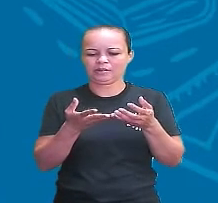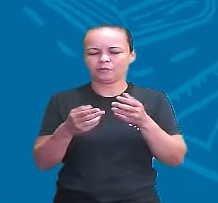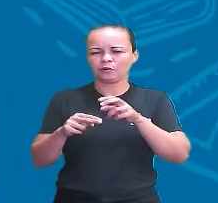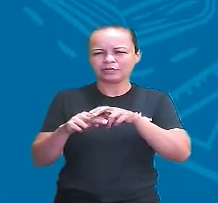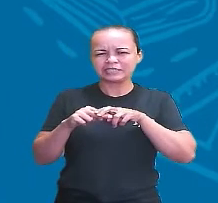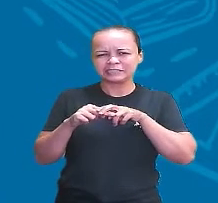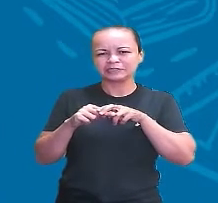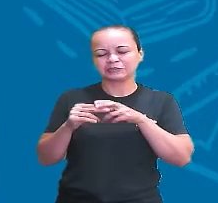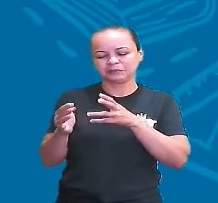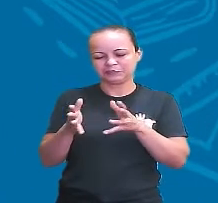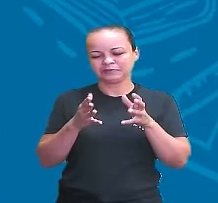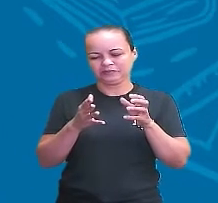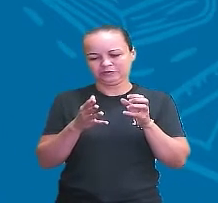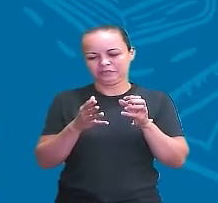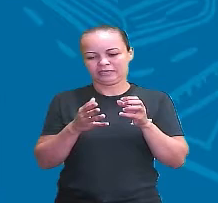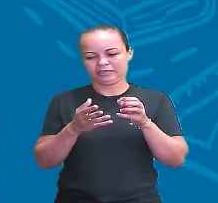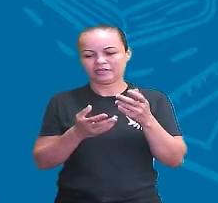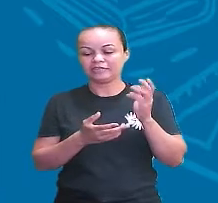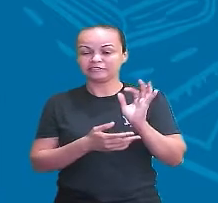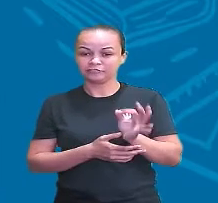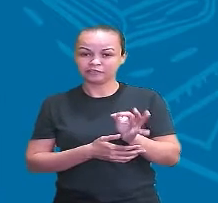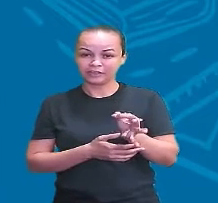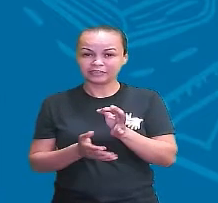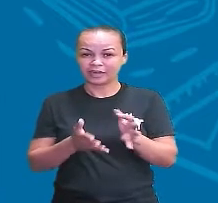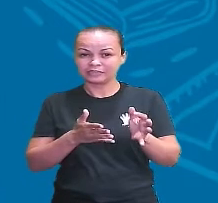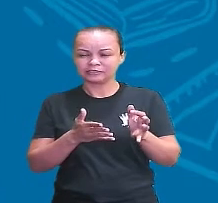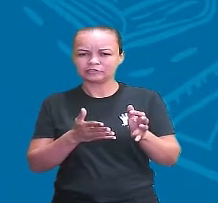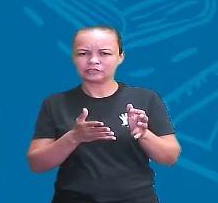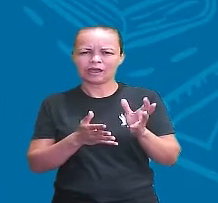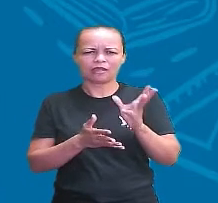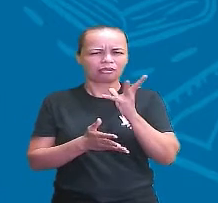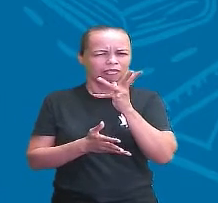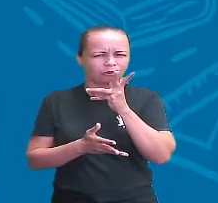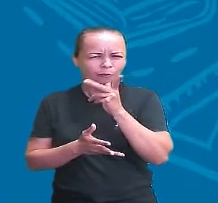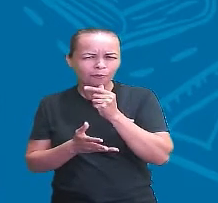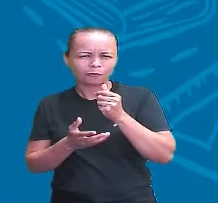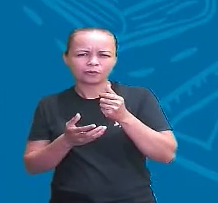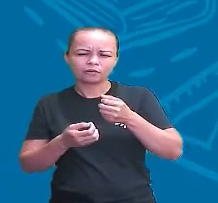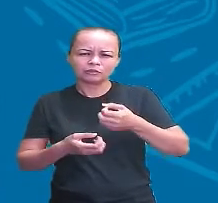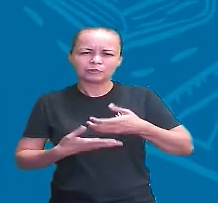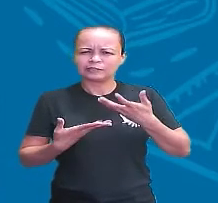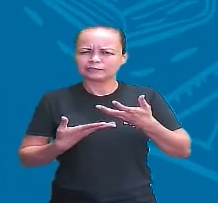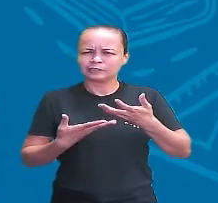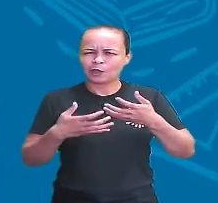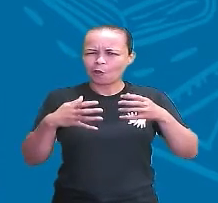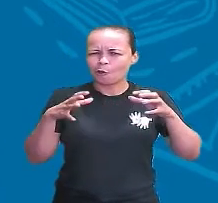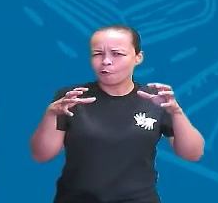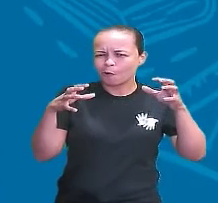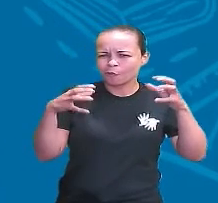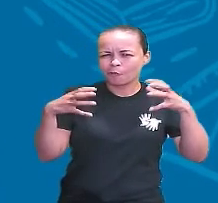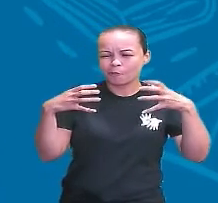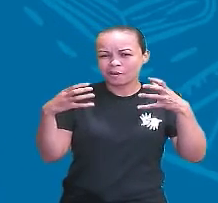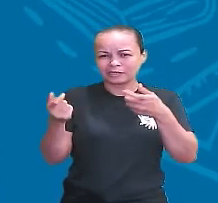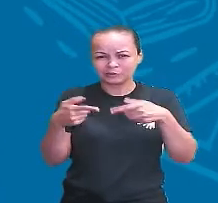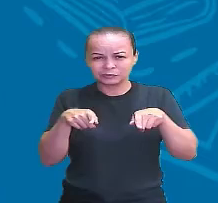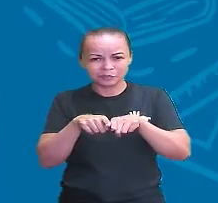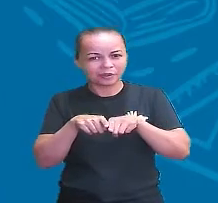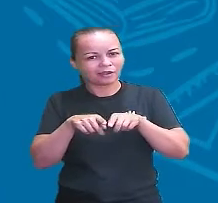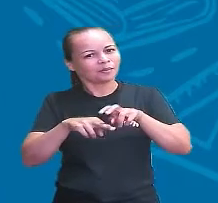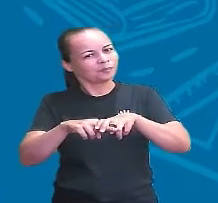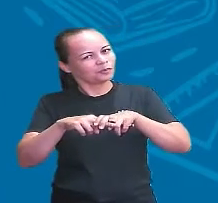as pessoas costumam dizer que a motivação não dura. Bem, nem o banho, né? É por isso que